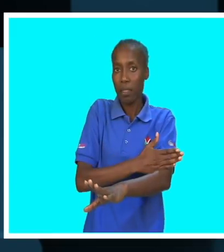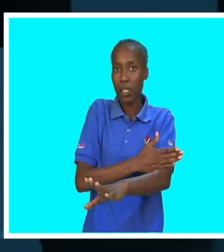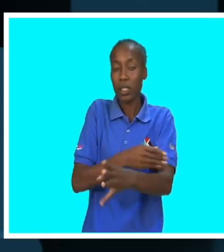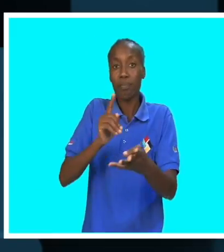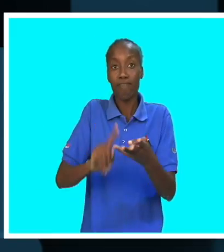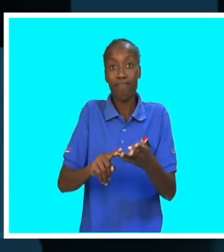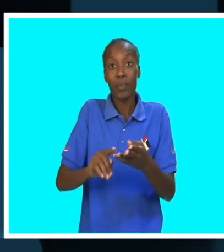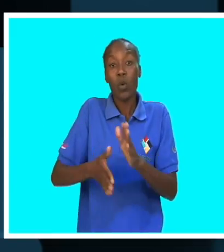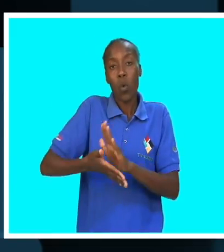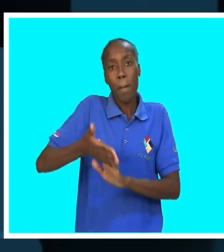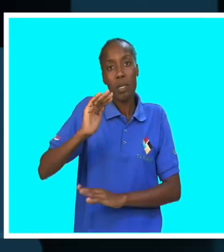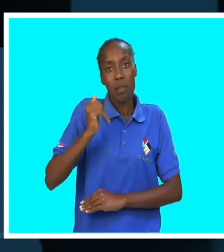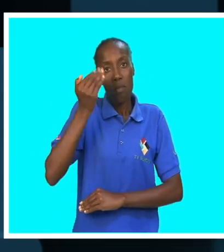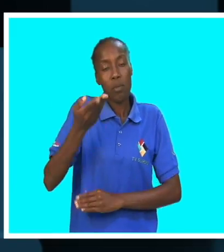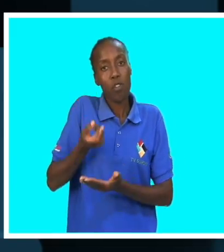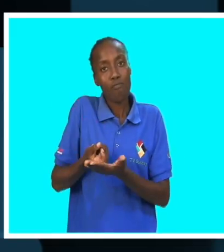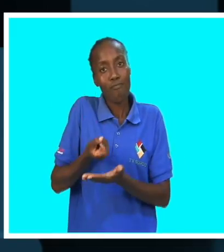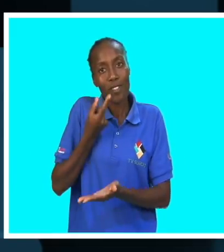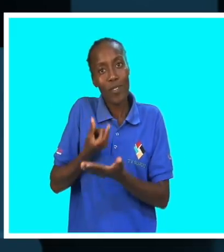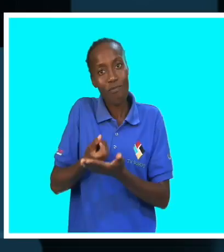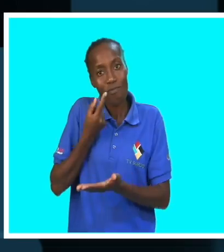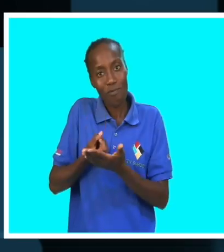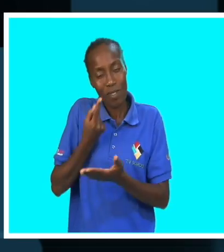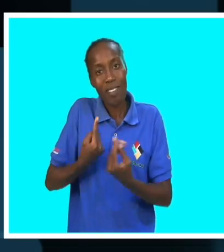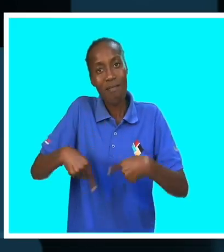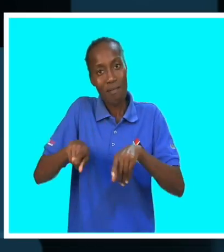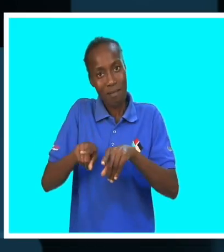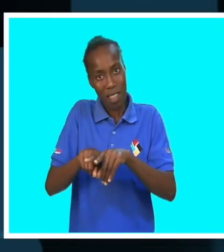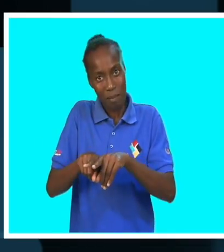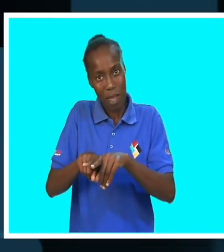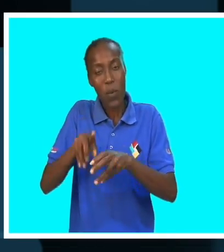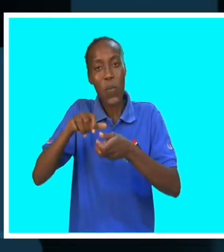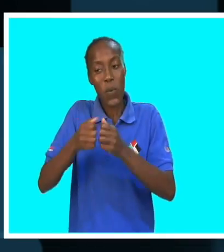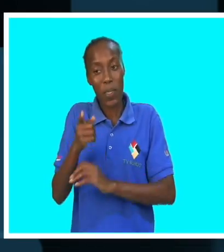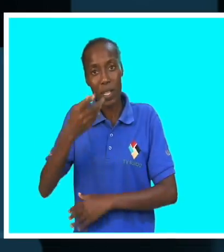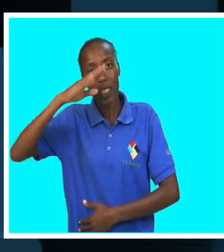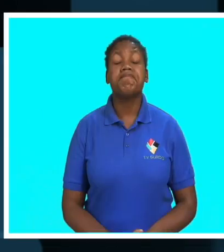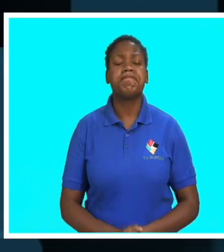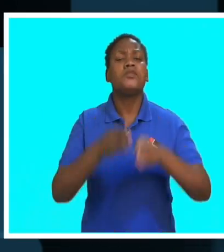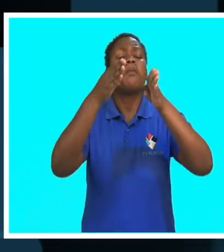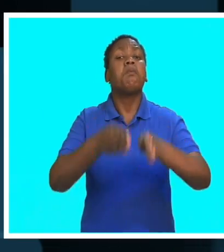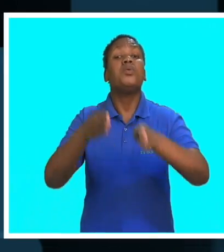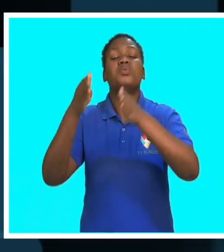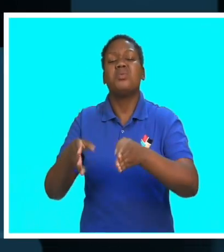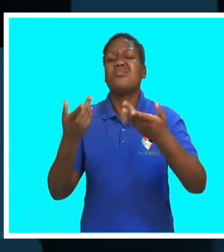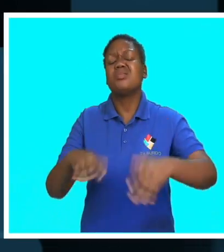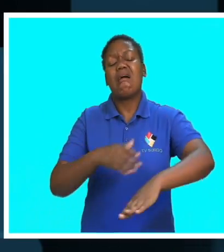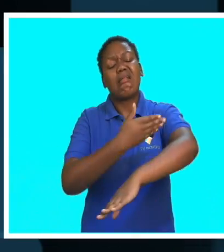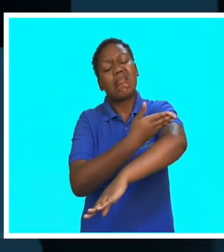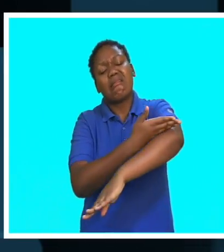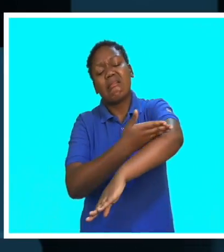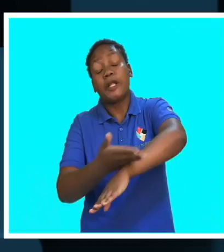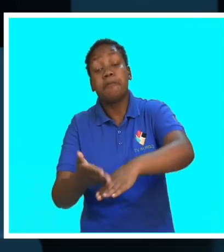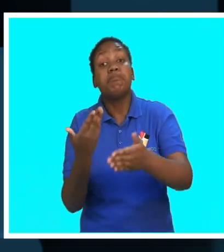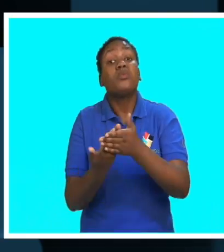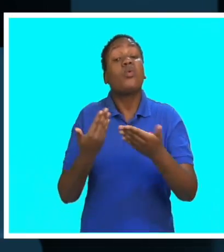e tratamento precoce da doença. A idade é o principal fator de